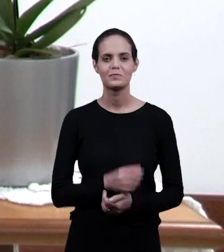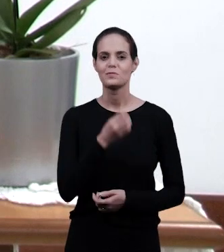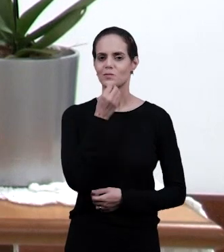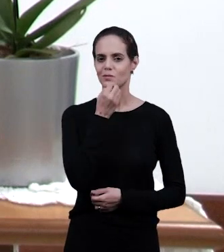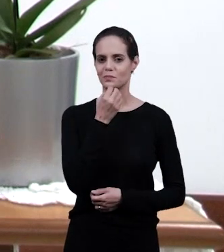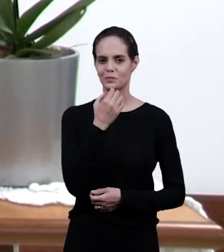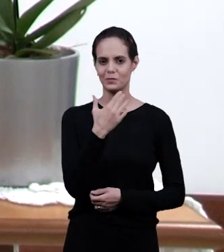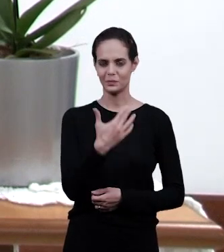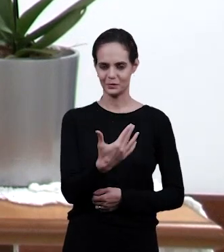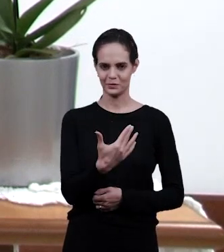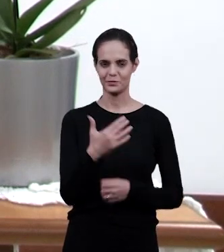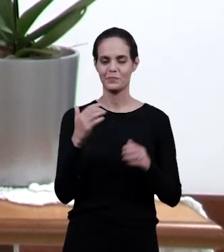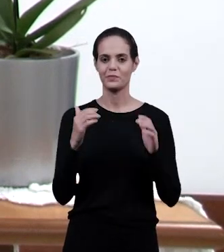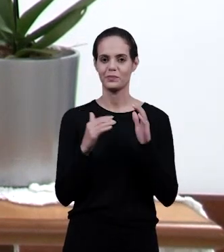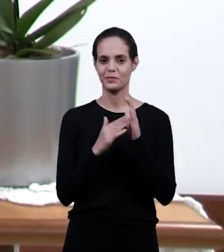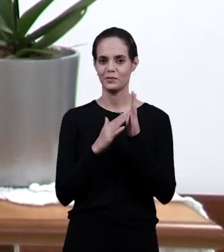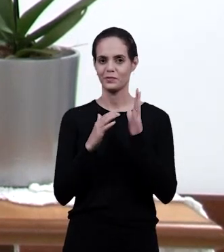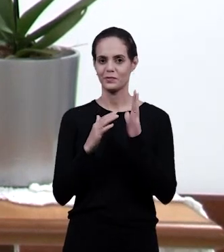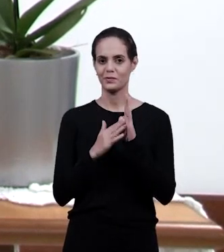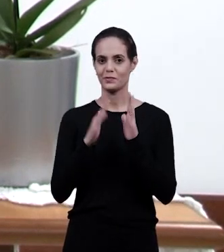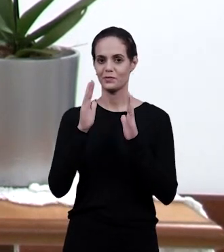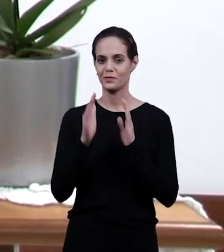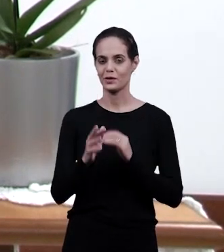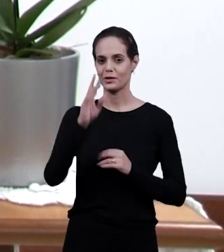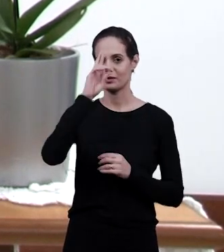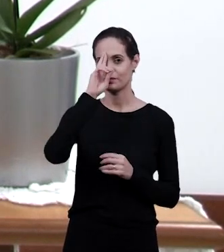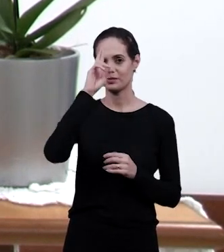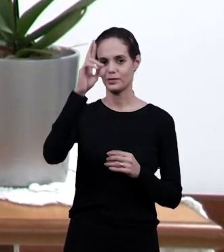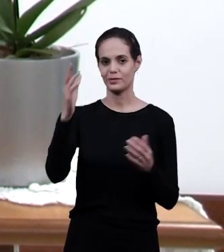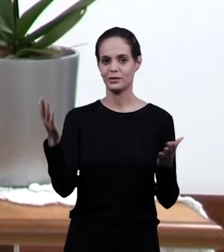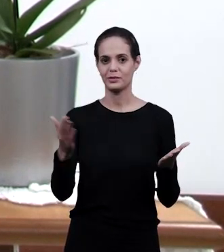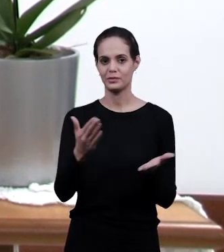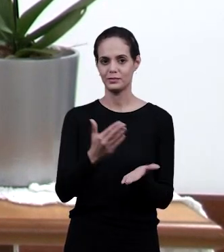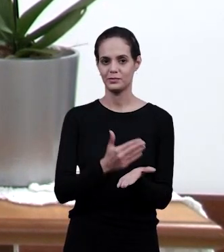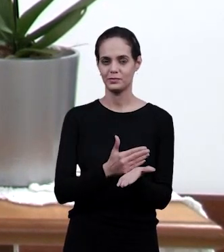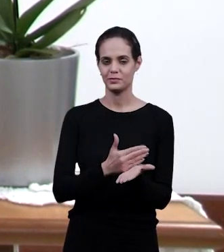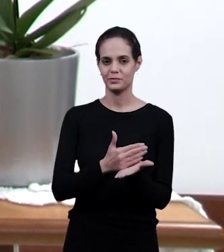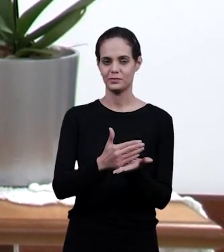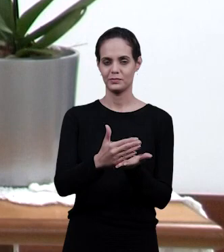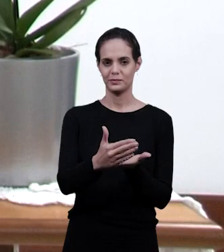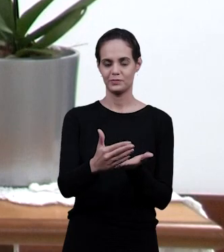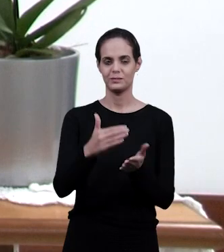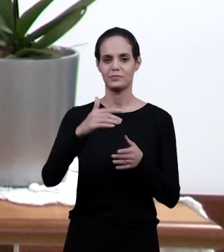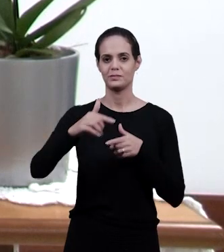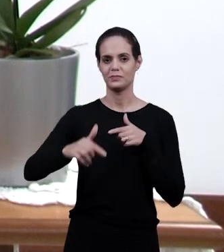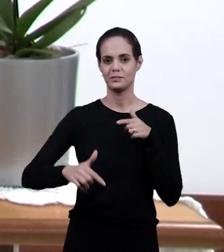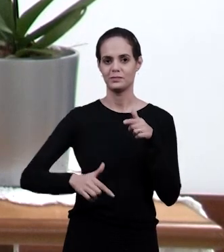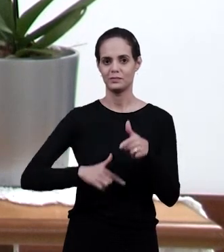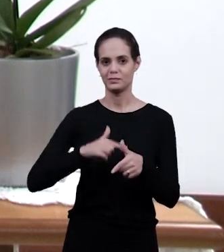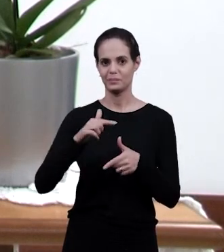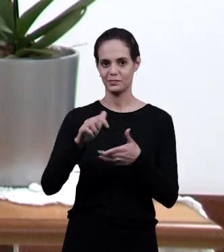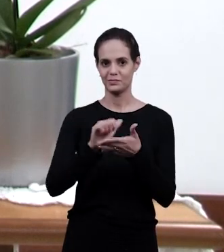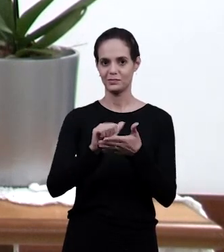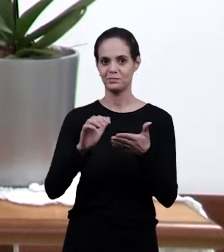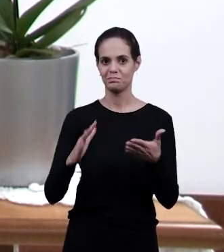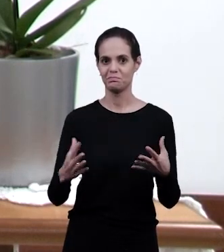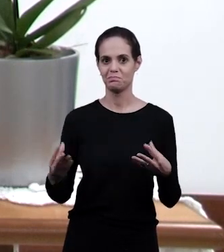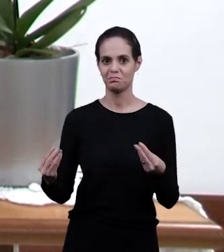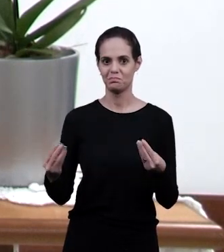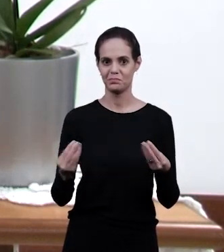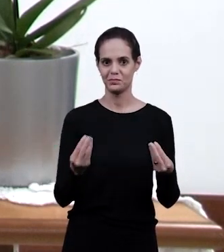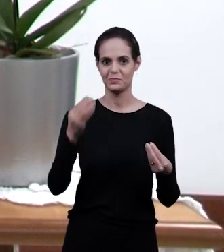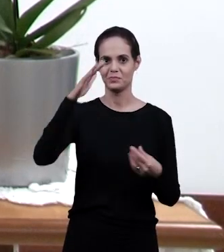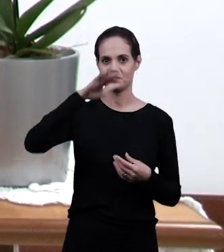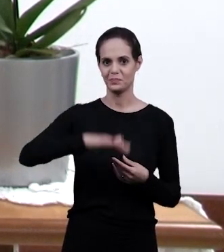Muito bem, meus irmãos, louvamos ao Senhor e vamos agora então iniciarmos o nosso trabalho, temos bastante atividade